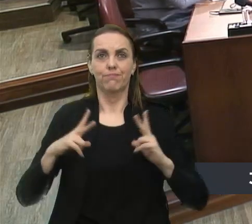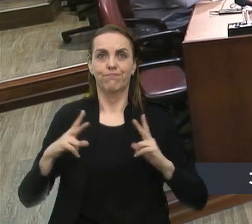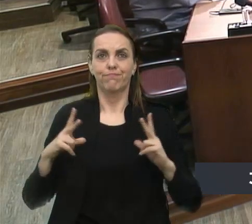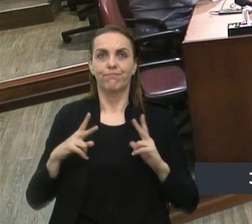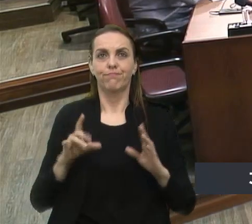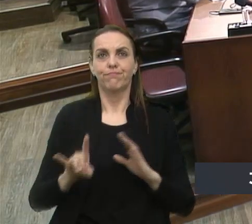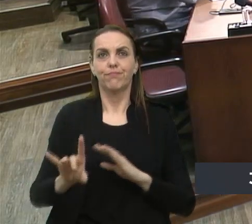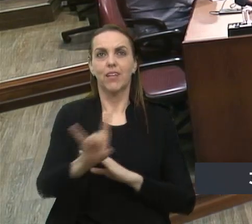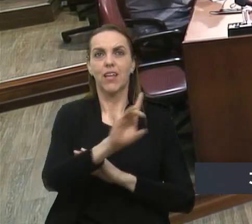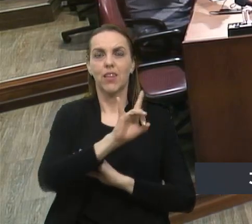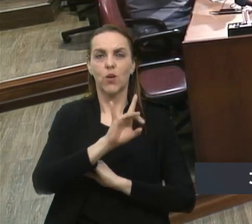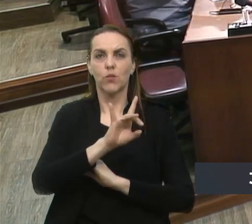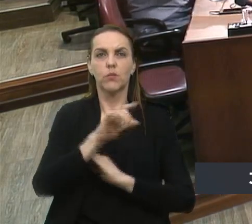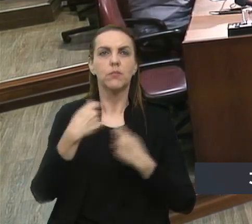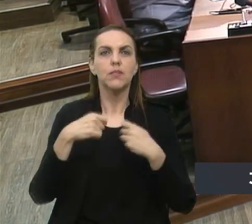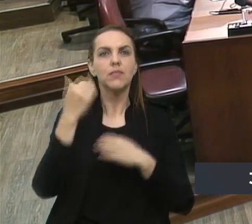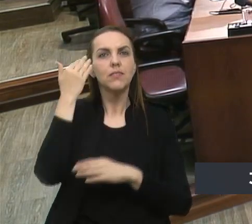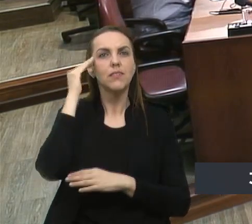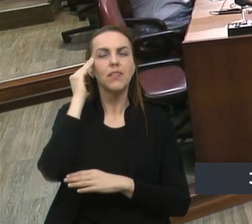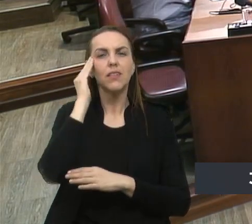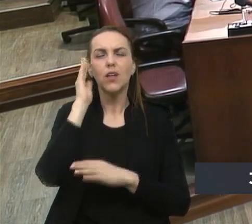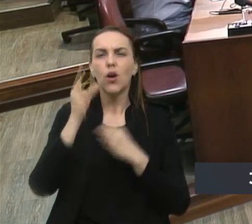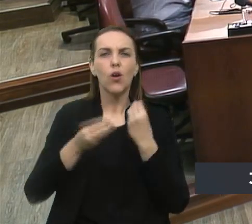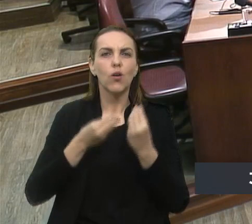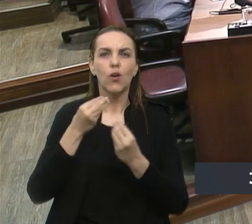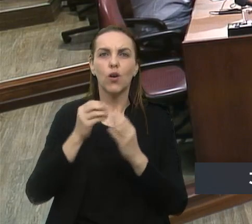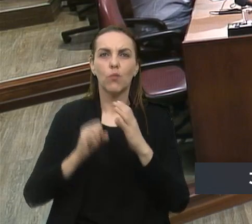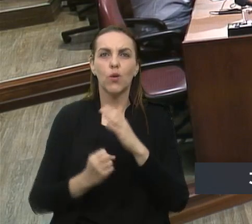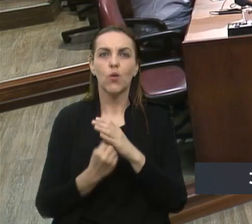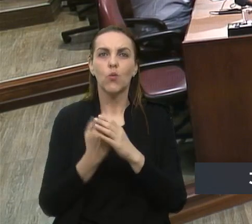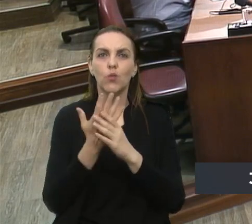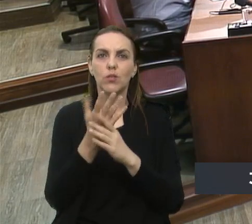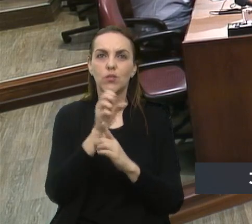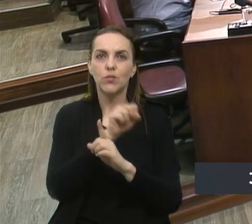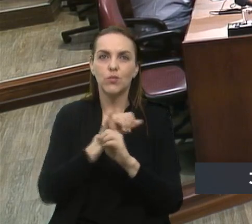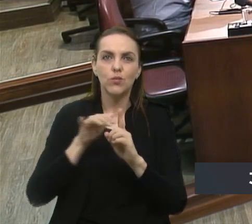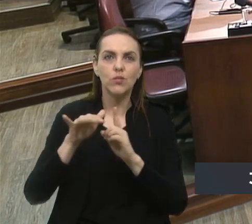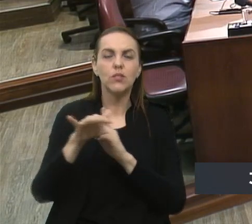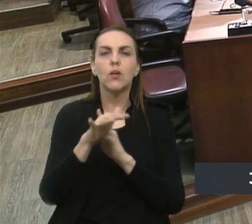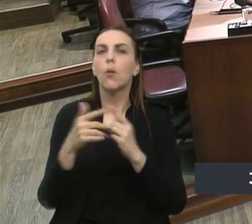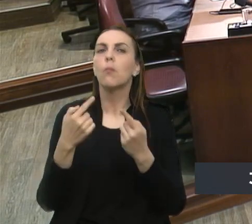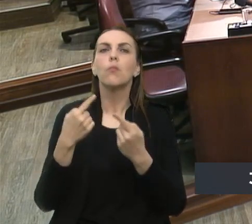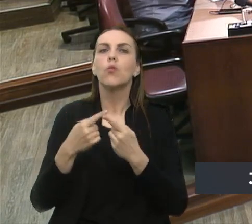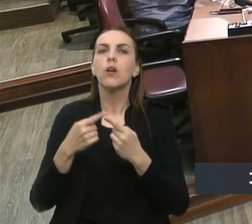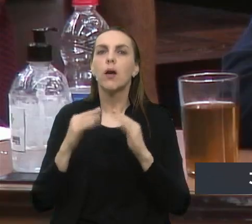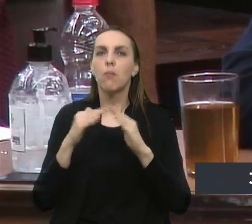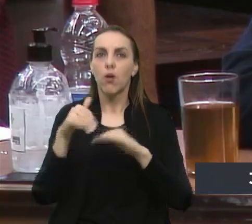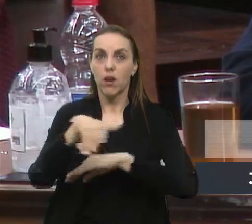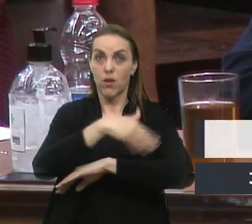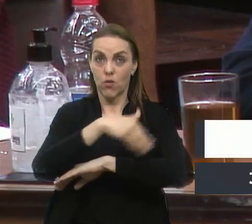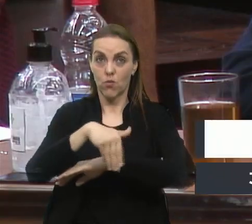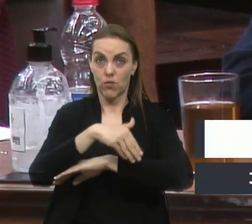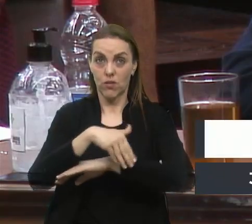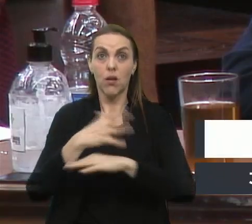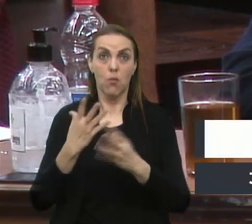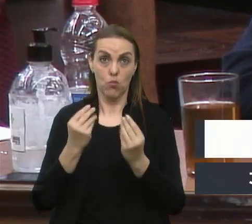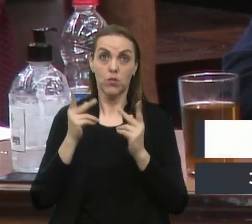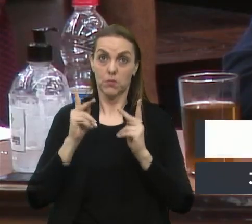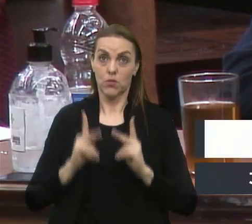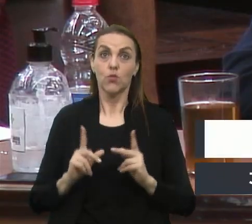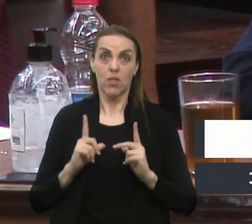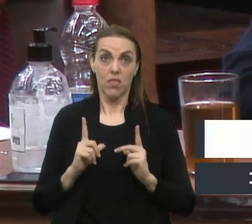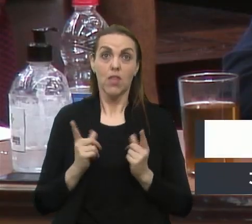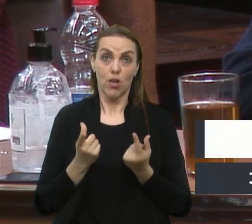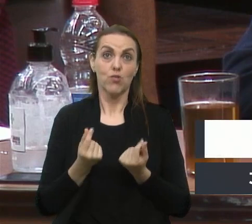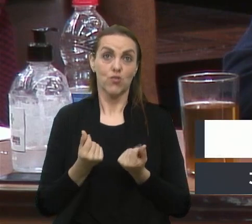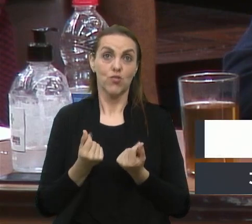origem, né, social das pessoas estarem em situação de rua. Tem muitas pessoas que têm dinheiro, que têm recursos, que recebem e estão